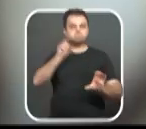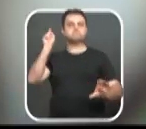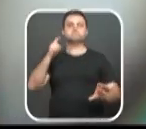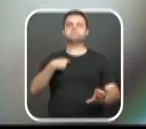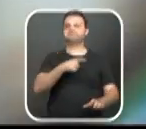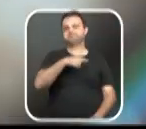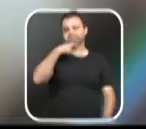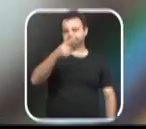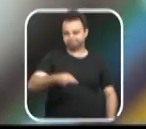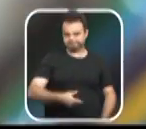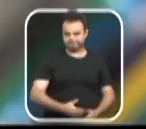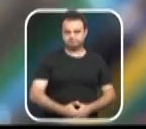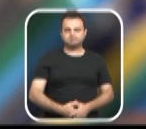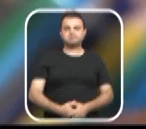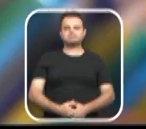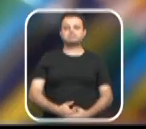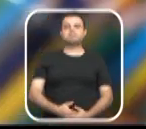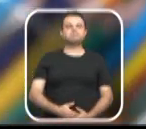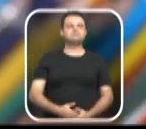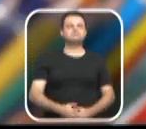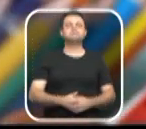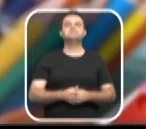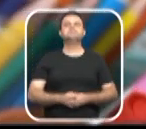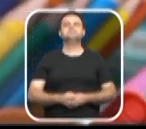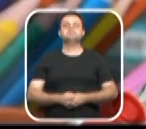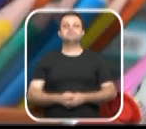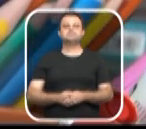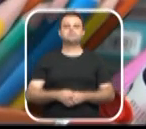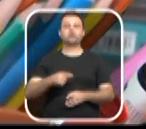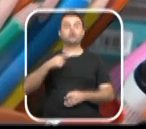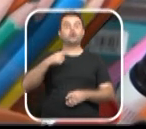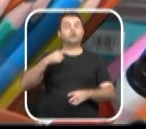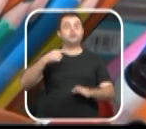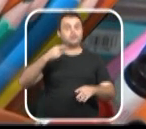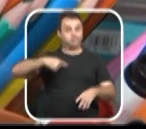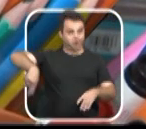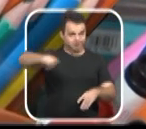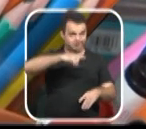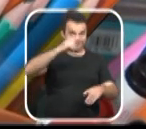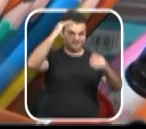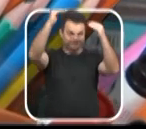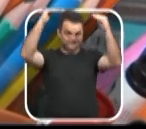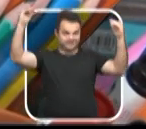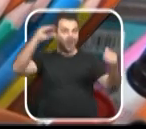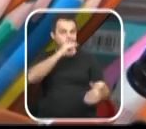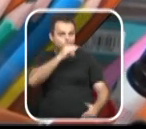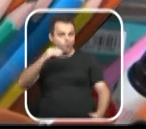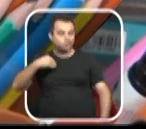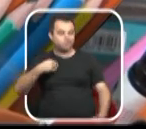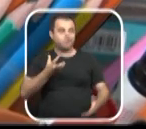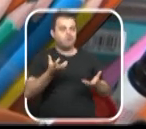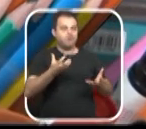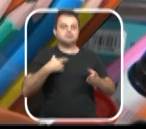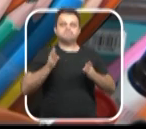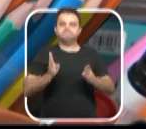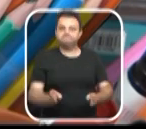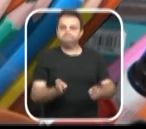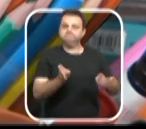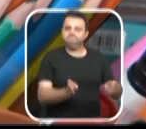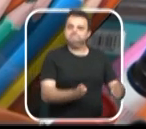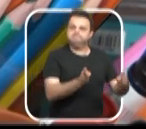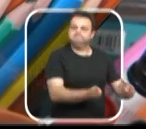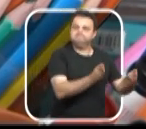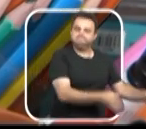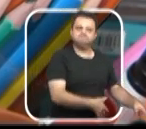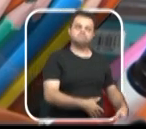A gente tende a ter uma necessidade de ordem. A questão da autonomia, da